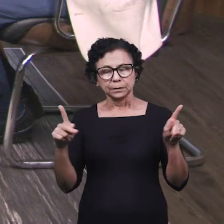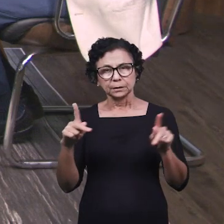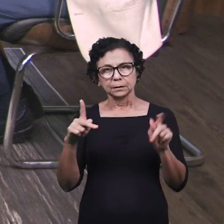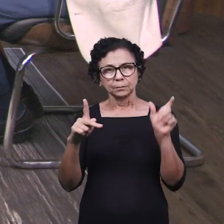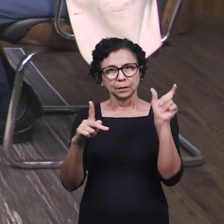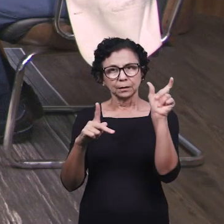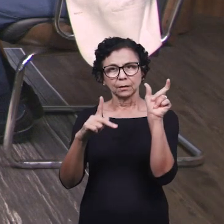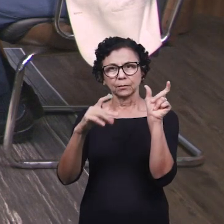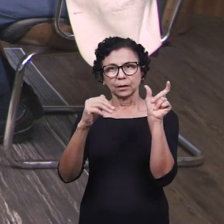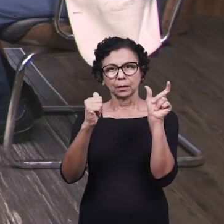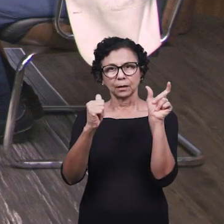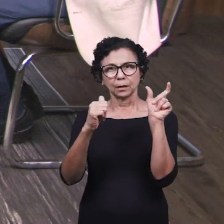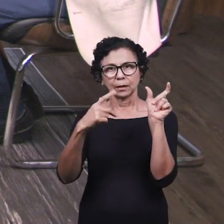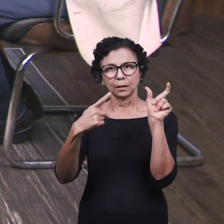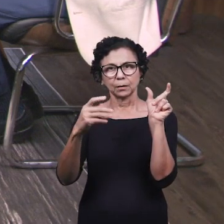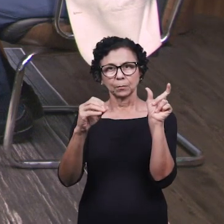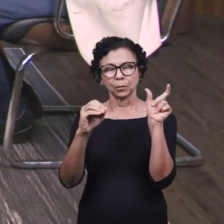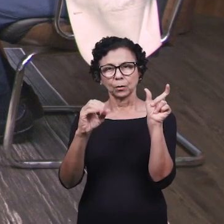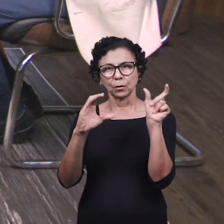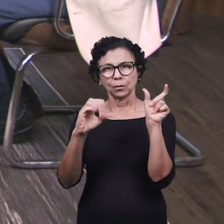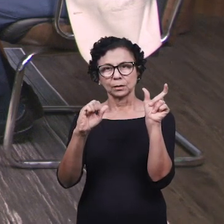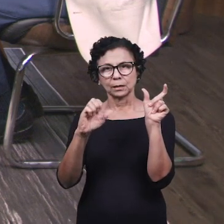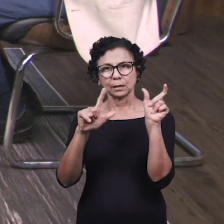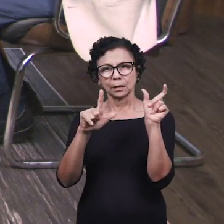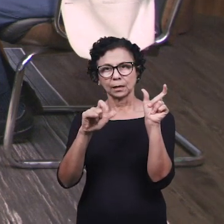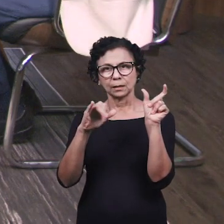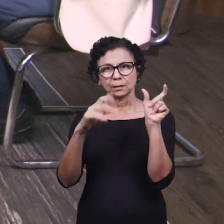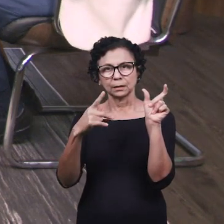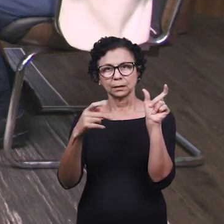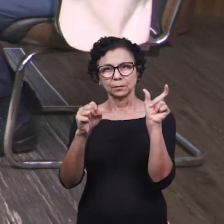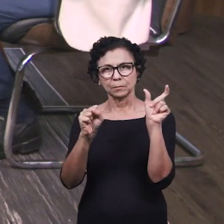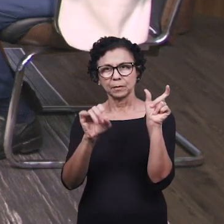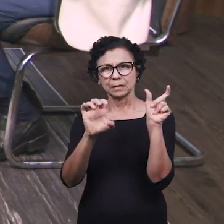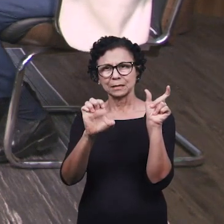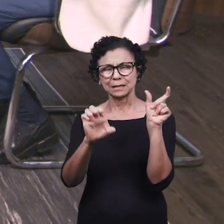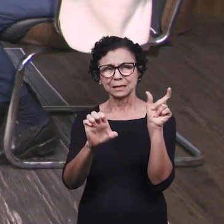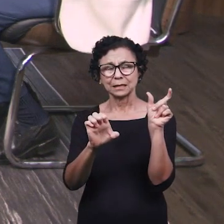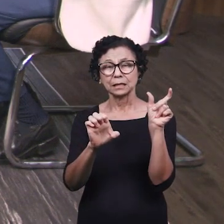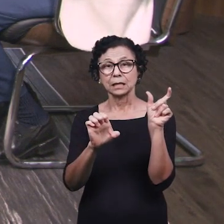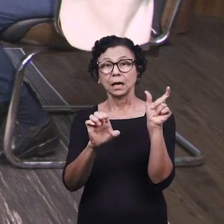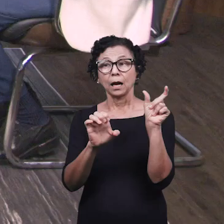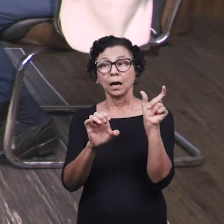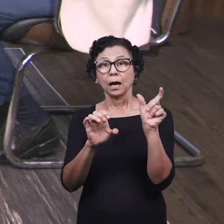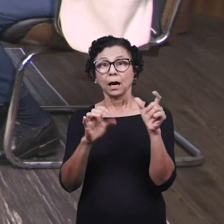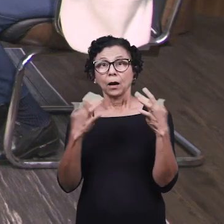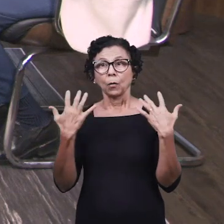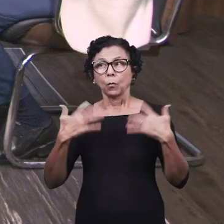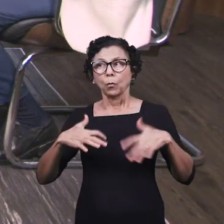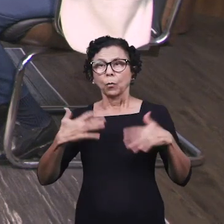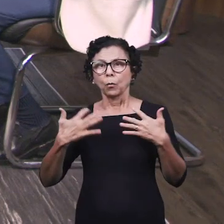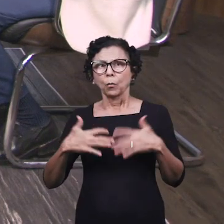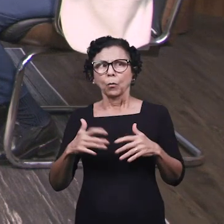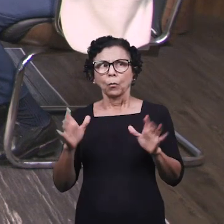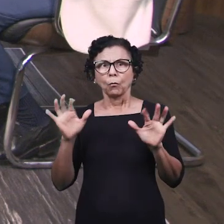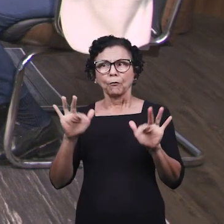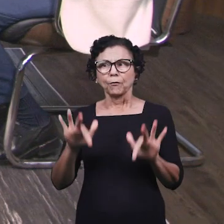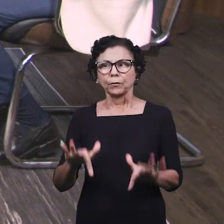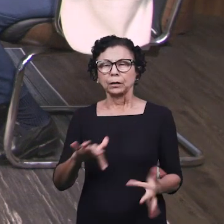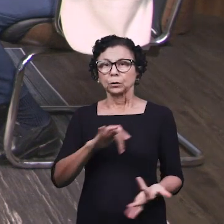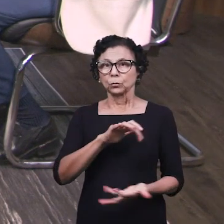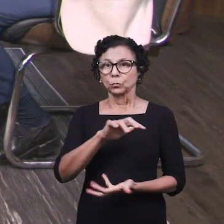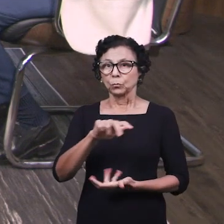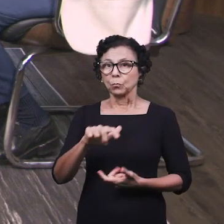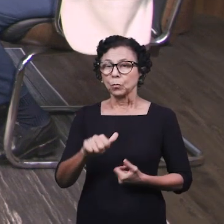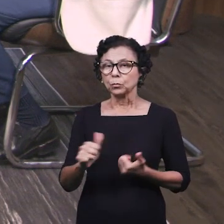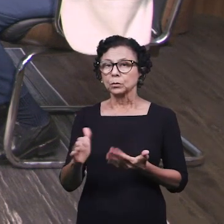tornou-se uma palavra que muita gente, quando ouve, tem assim aquela ideia daquilo que é o fim, como vai ser o fim e tudo, né? Existem aqueles